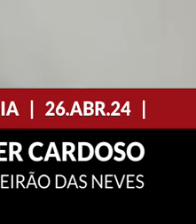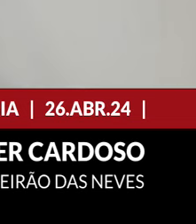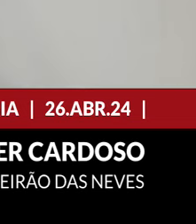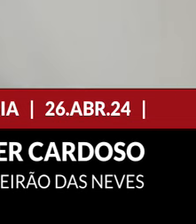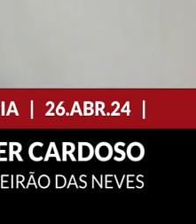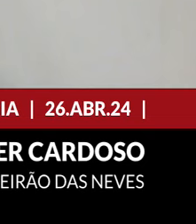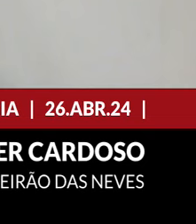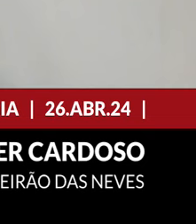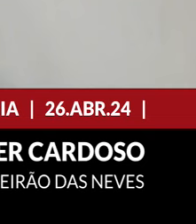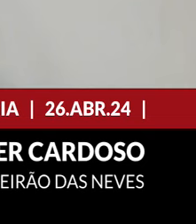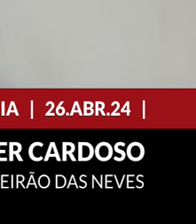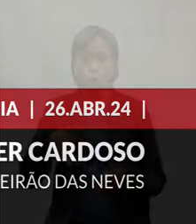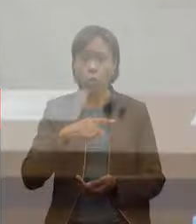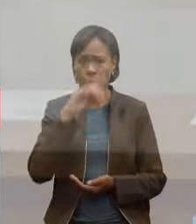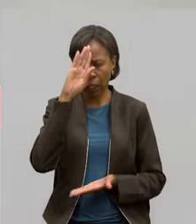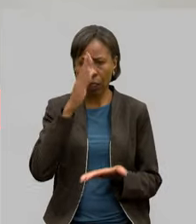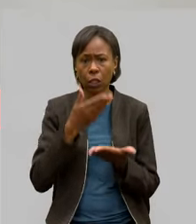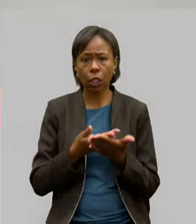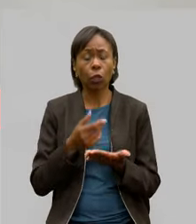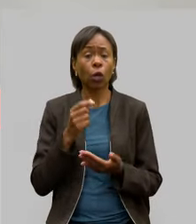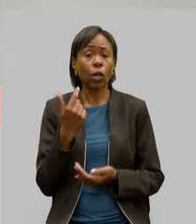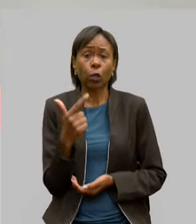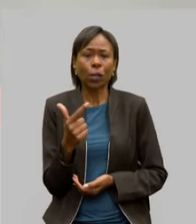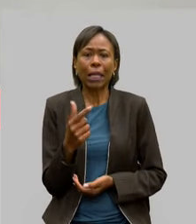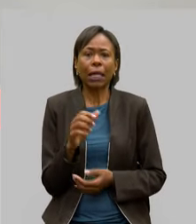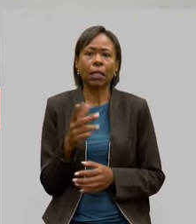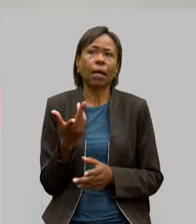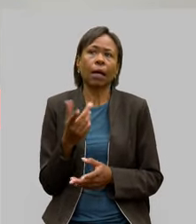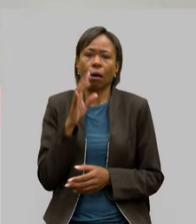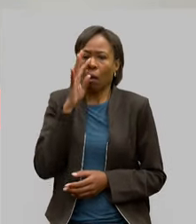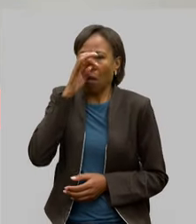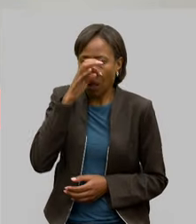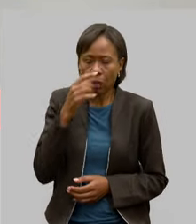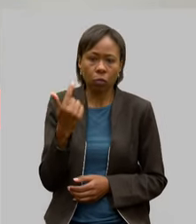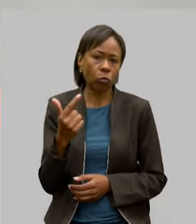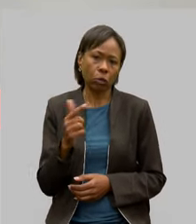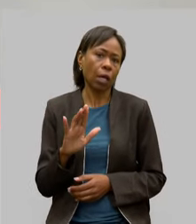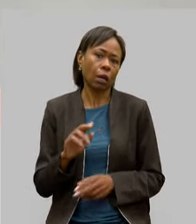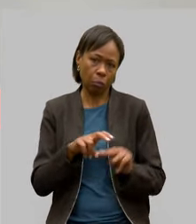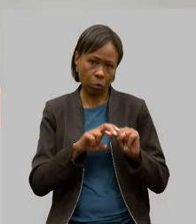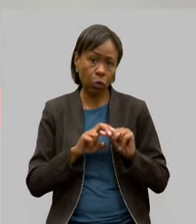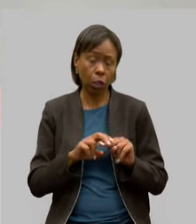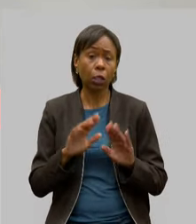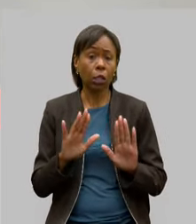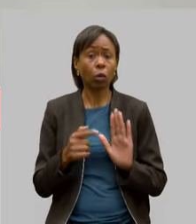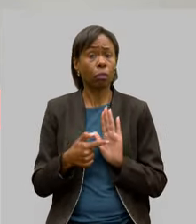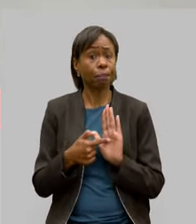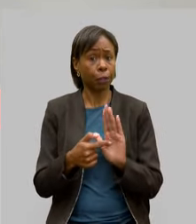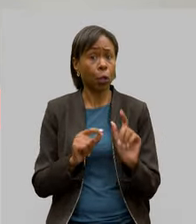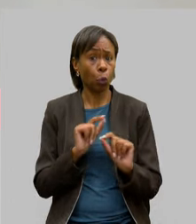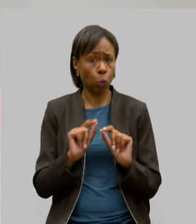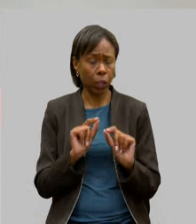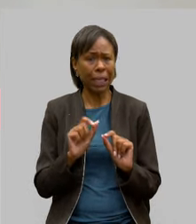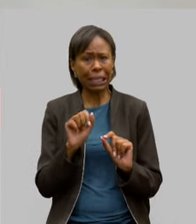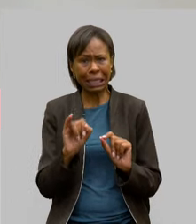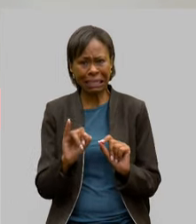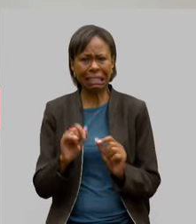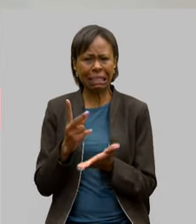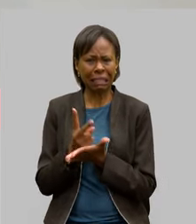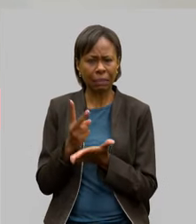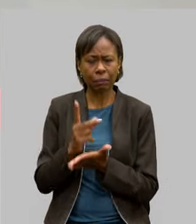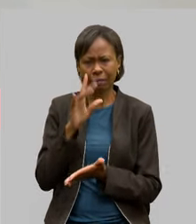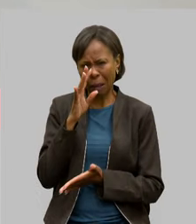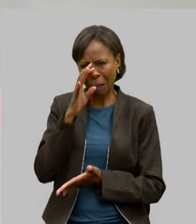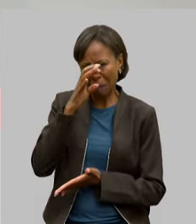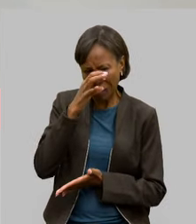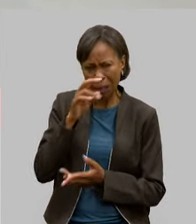que não haveria tanta resistência assim por esse fato né E e aí eu gostaria só de acrescentar que se houvesse essa resistência só